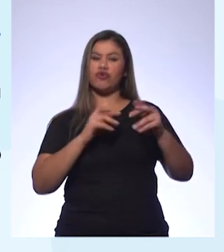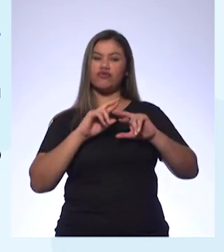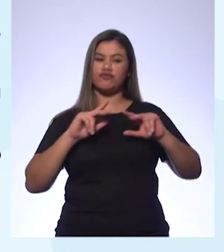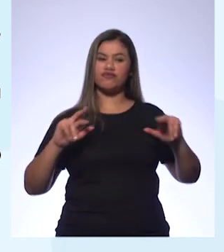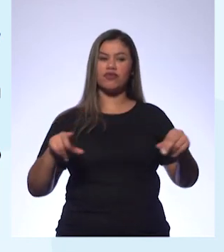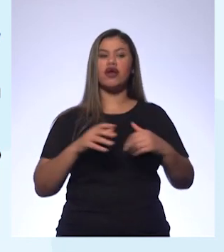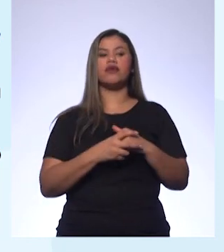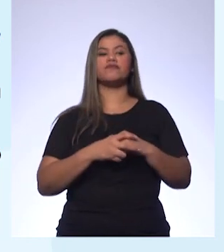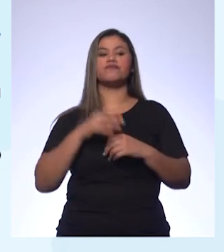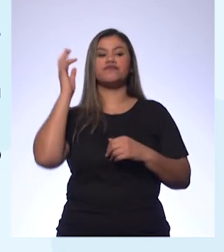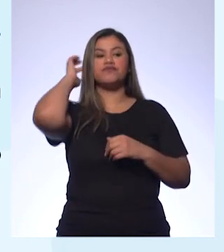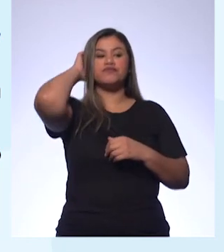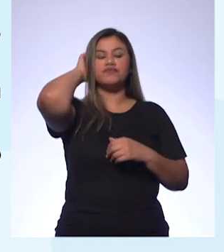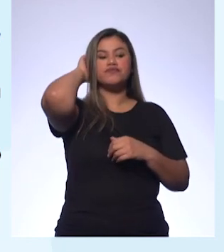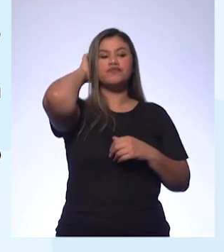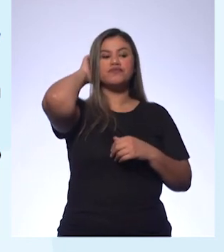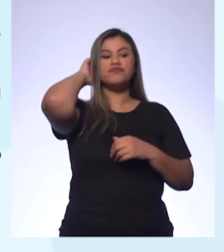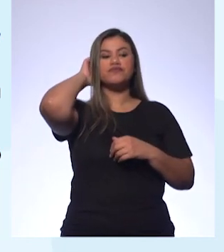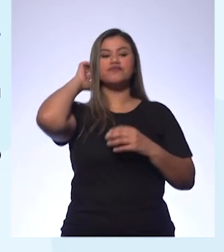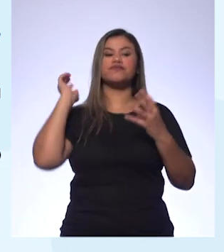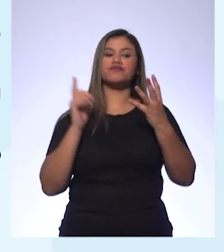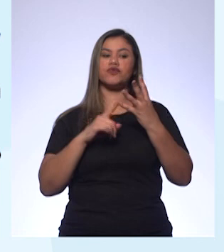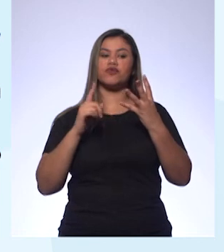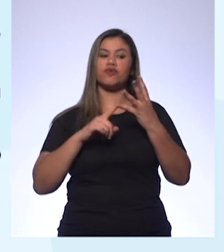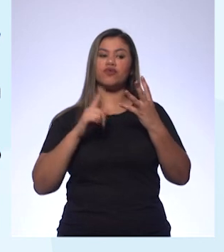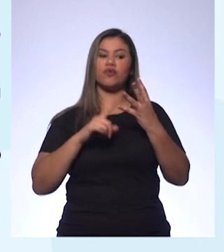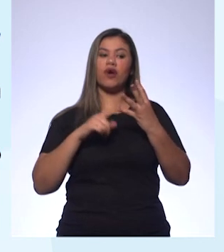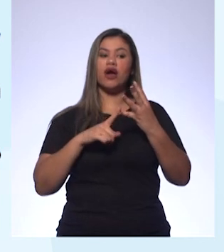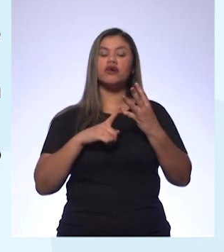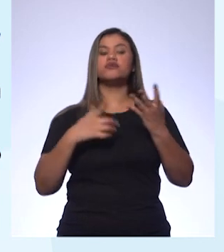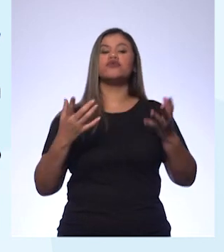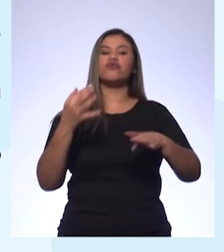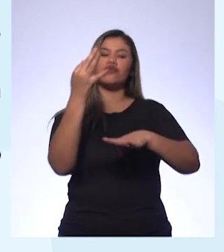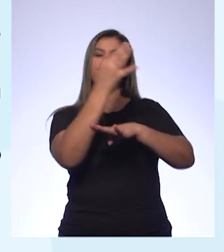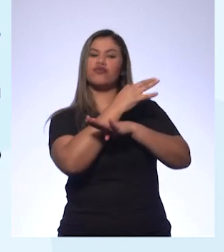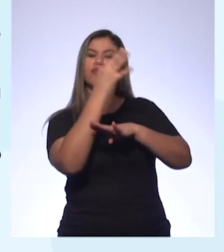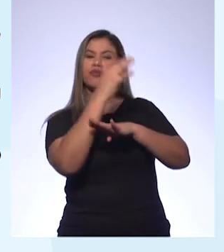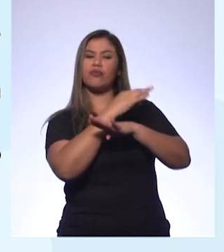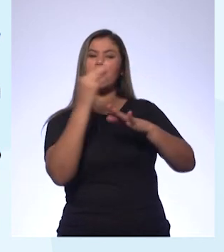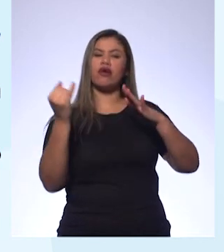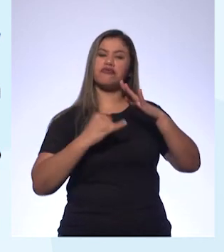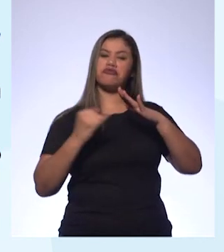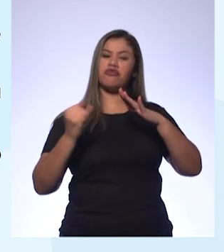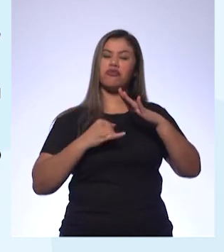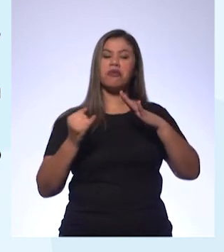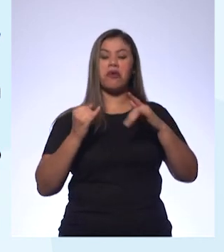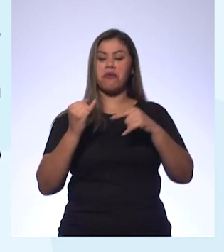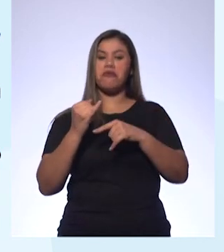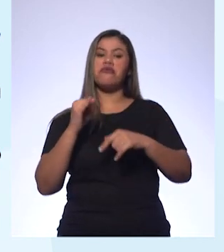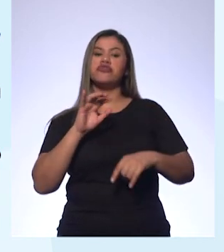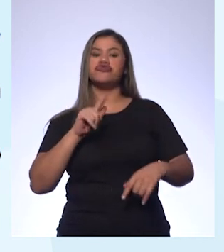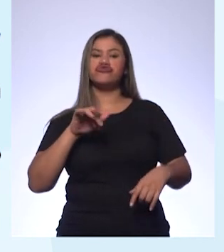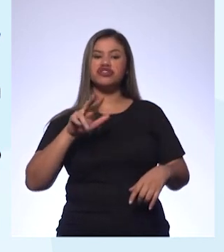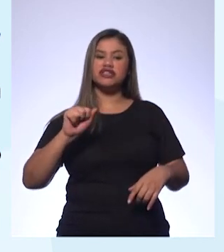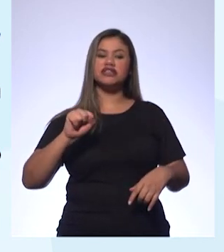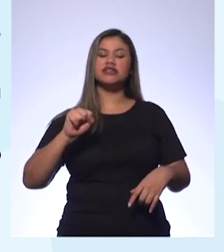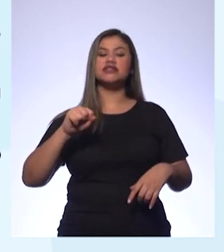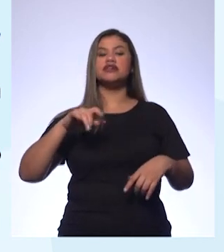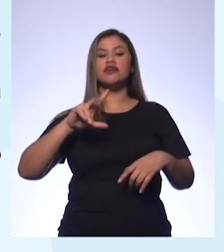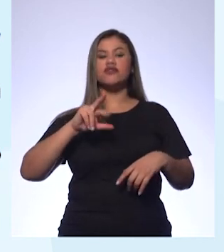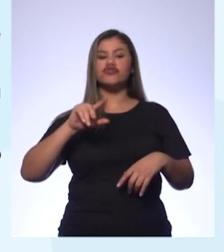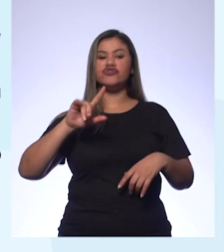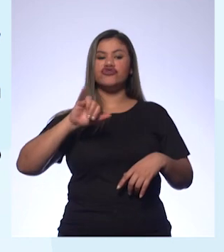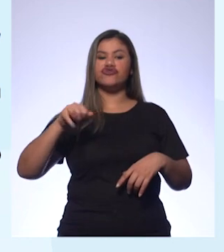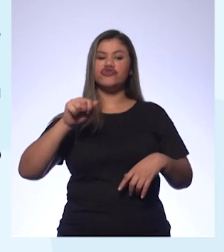Tá? E a variação situacional, situações formais e informais, as gírias, por exemplo, jargões e tal, são expressões que